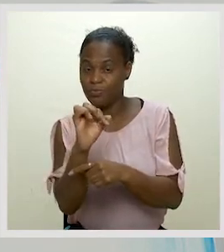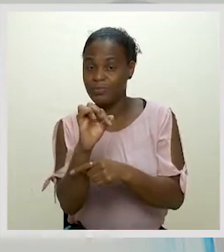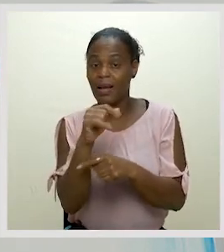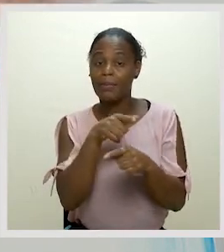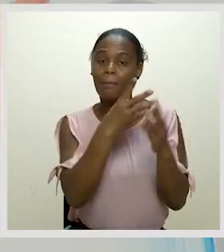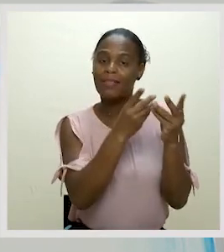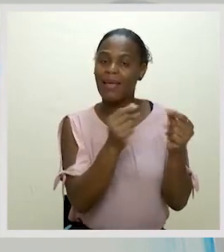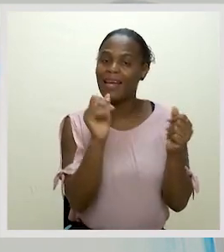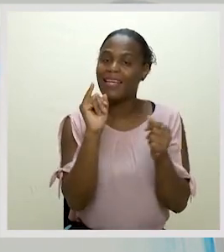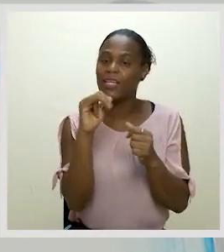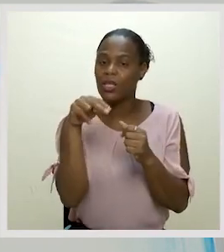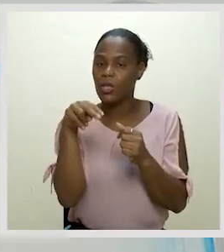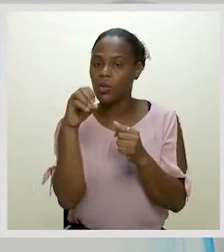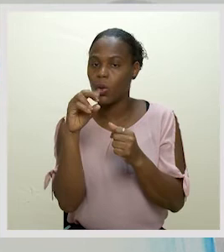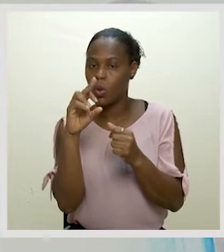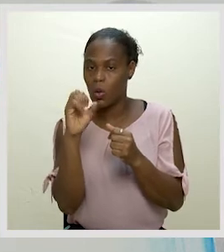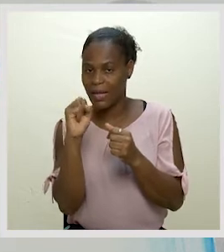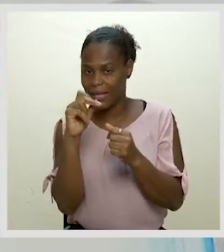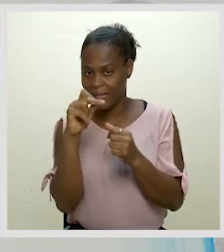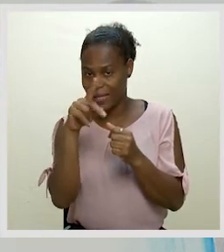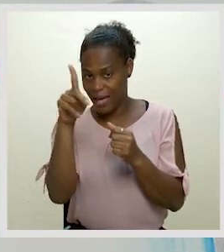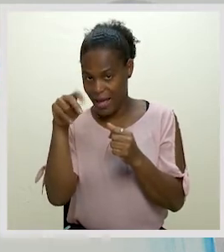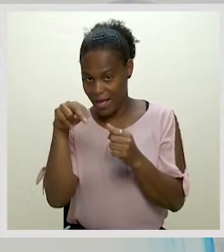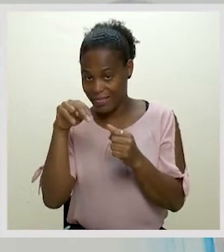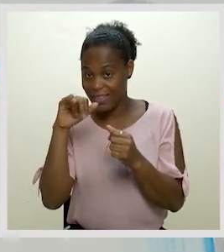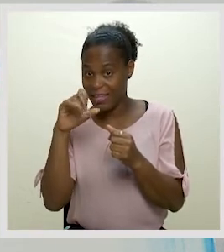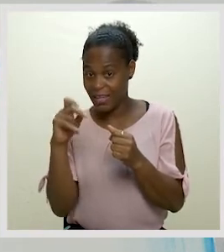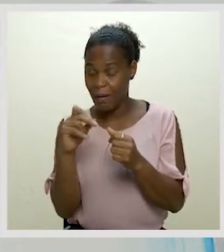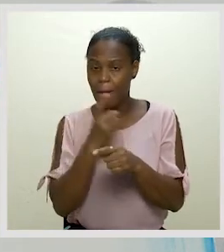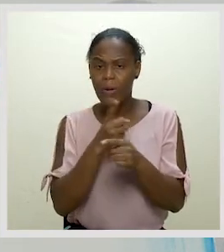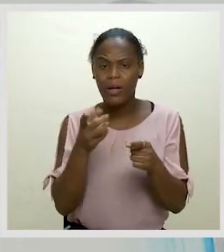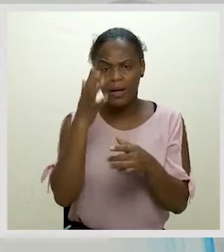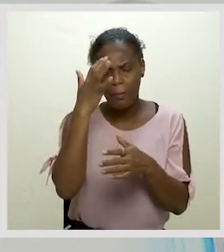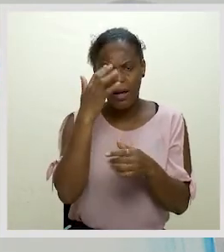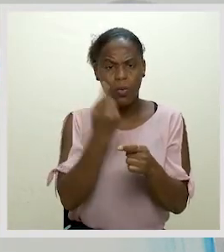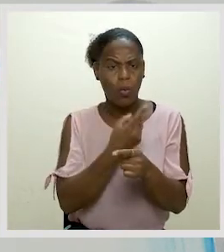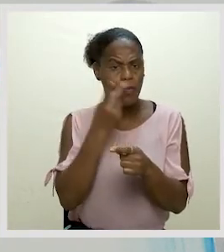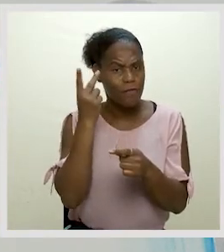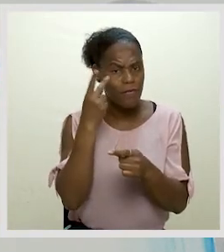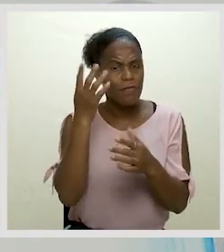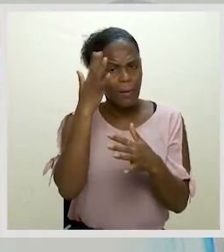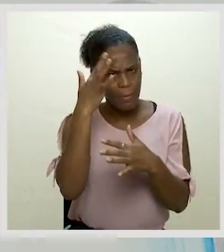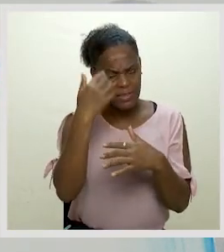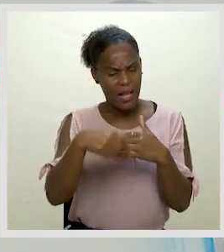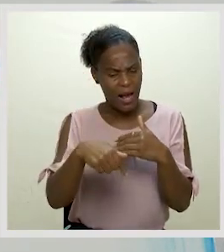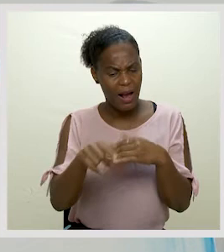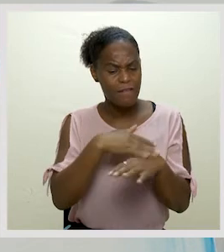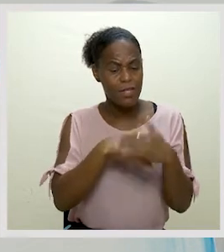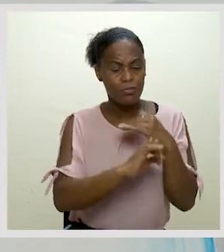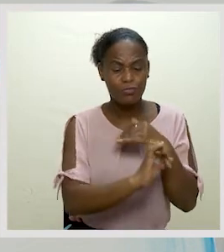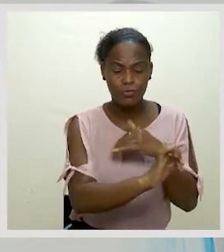matéria inorgânica. Por que são capazes? Porque já um ser vivo ser capaz